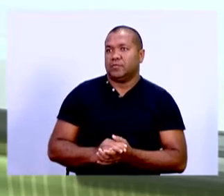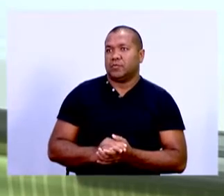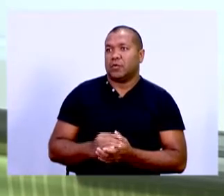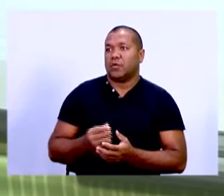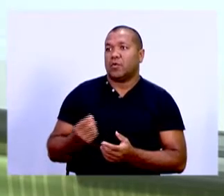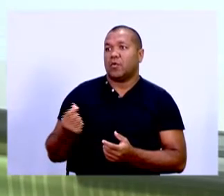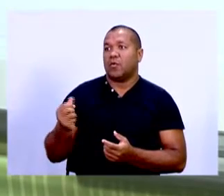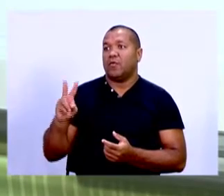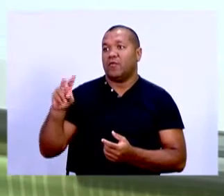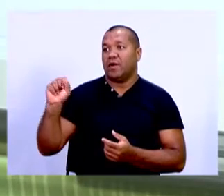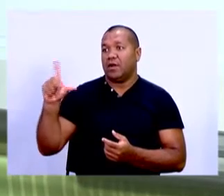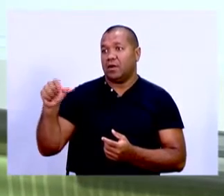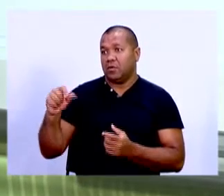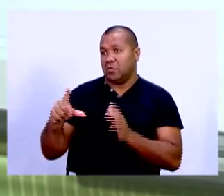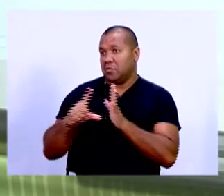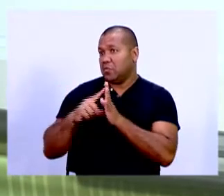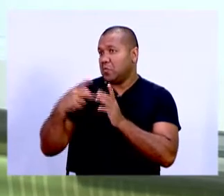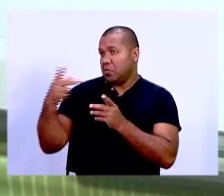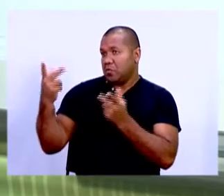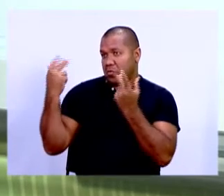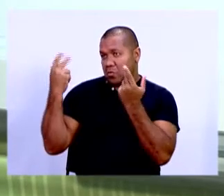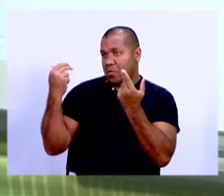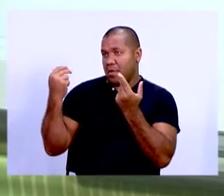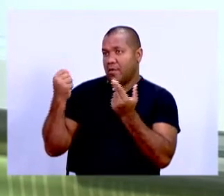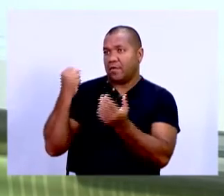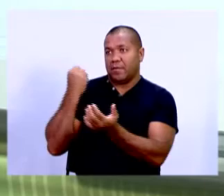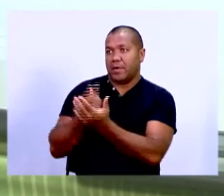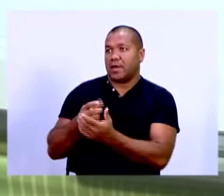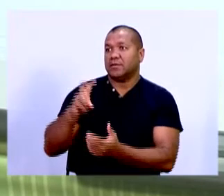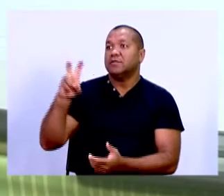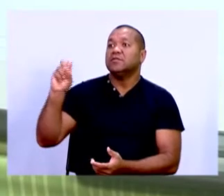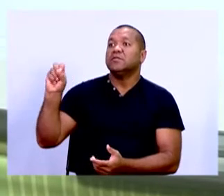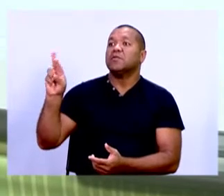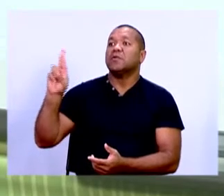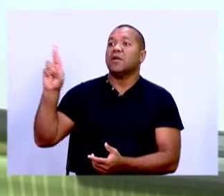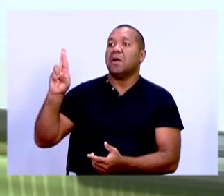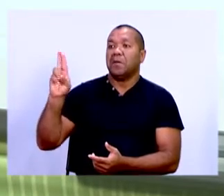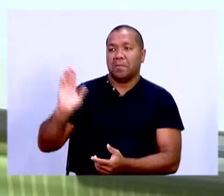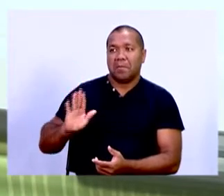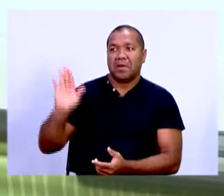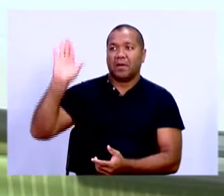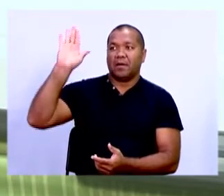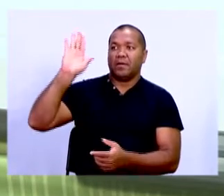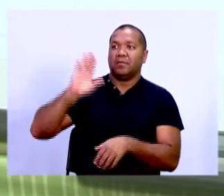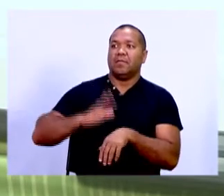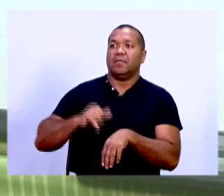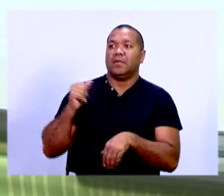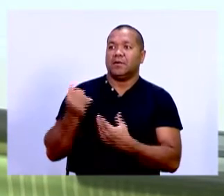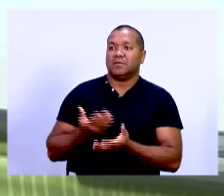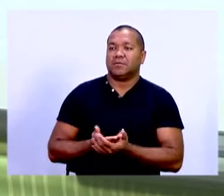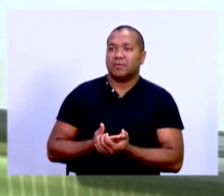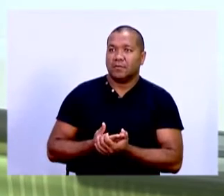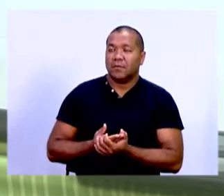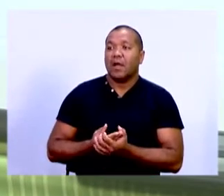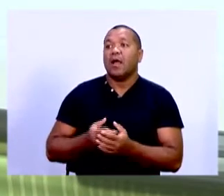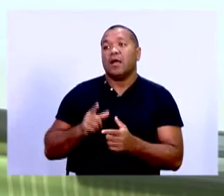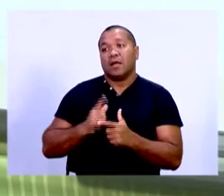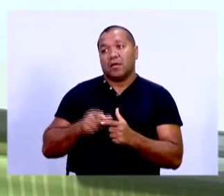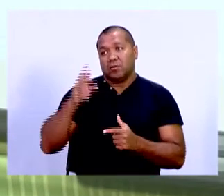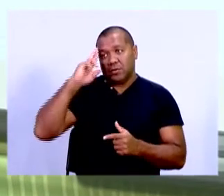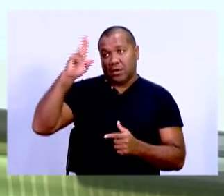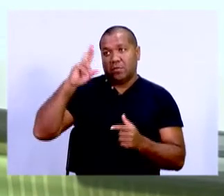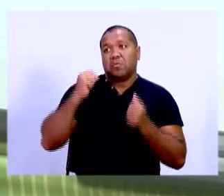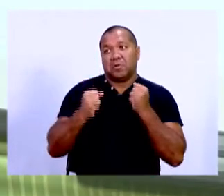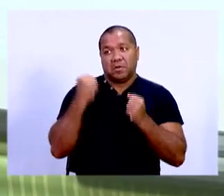valor de mercado, né? Então, ele vai pagar, vamos dizer, R$50 na resistência que o seu Jorge poderia ter pago